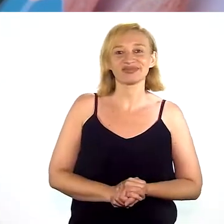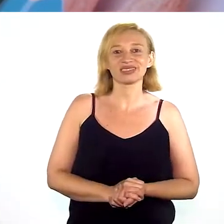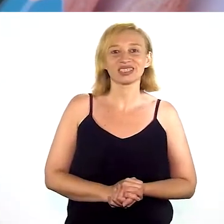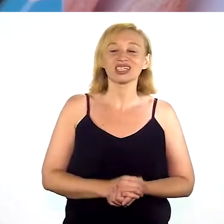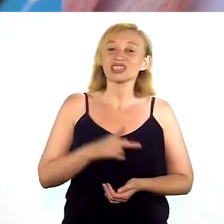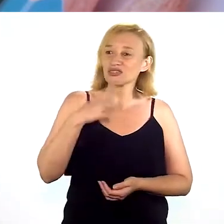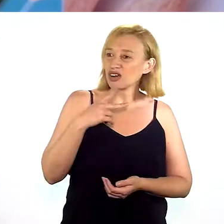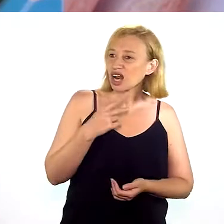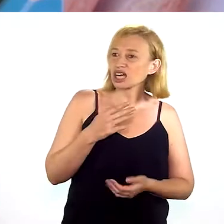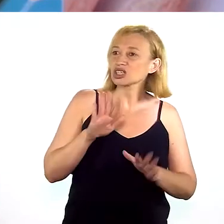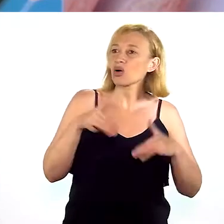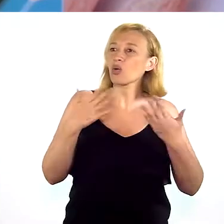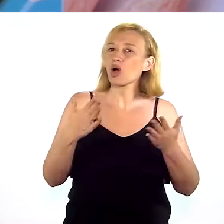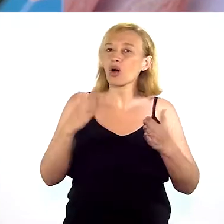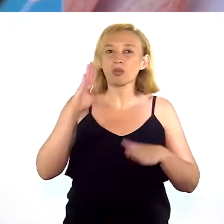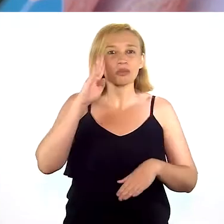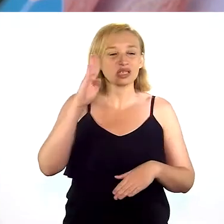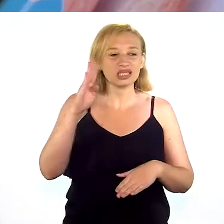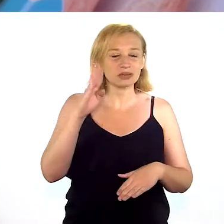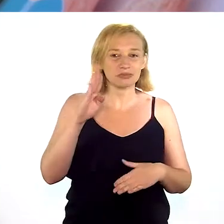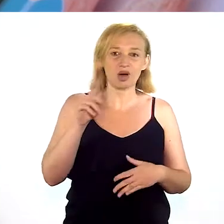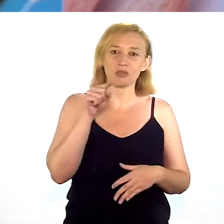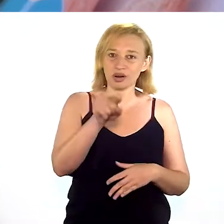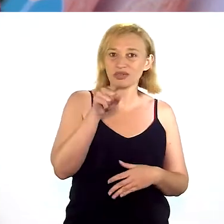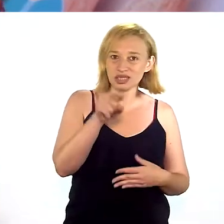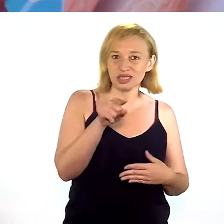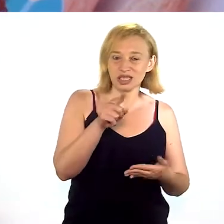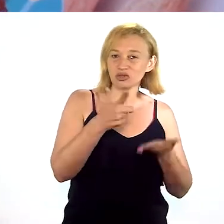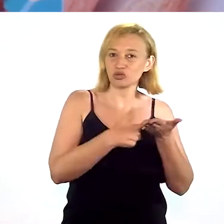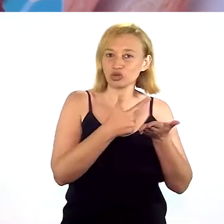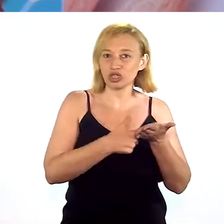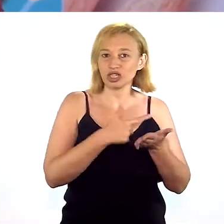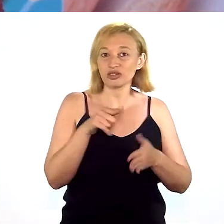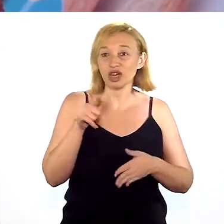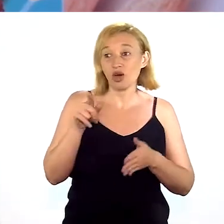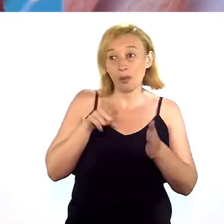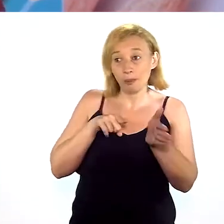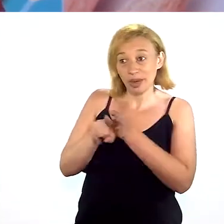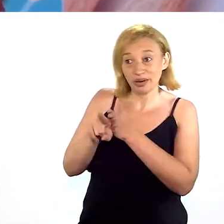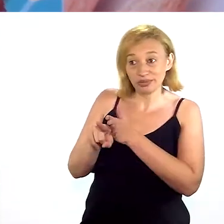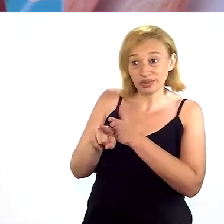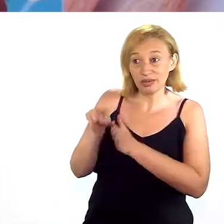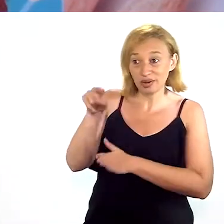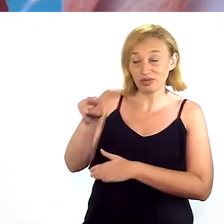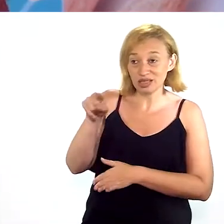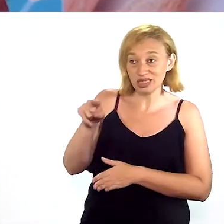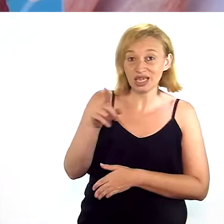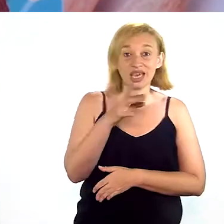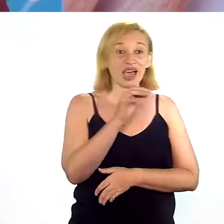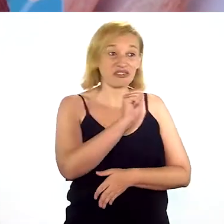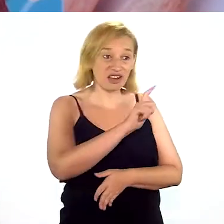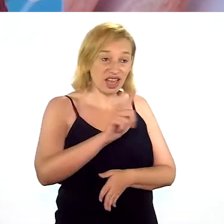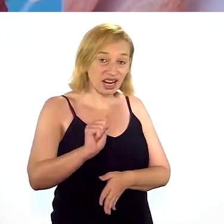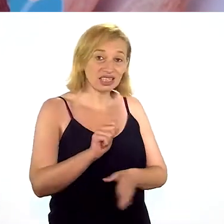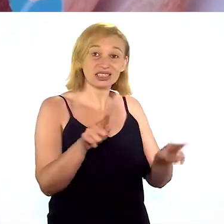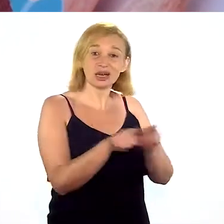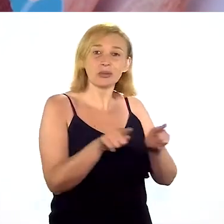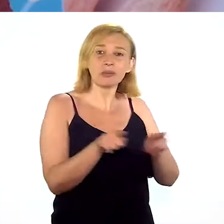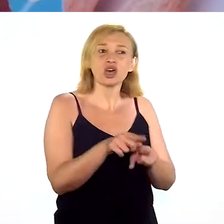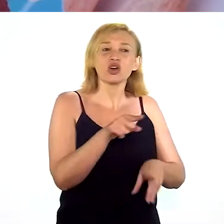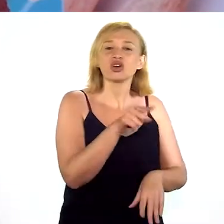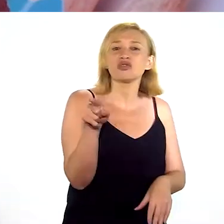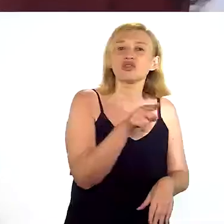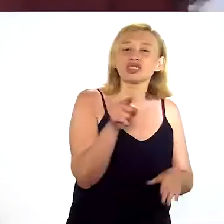linda a história. Eu queria que você me dissesse qual foi a parte assim, mais impactante para você. E aí eu vou fazer essa pergunta para você e para a